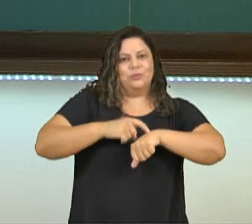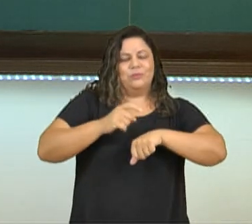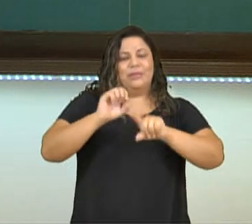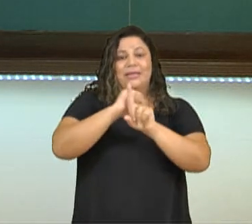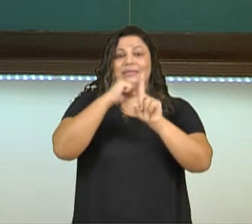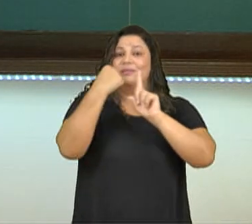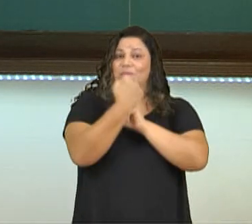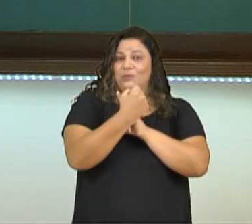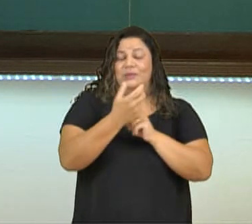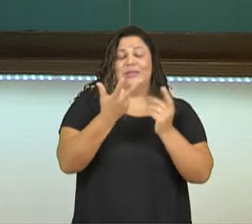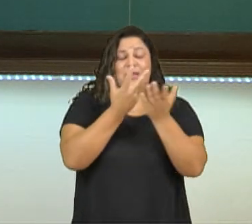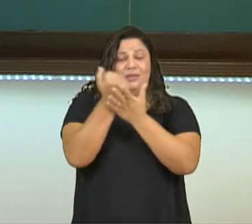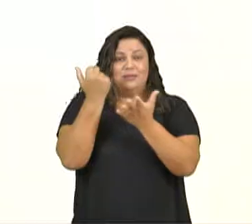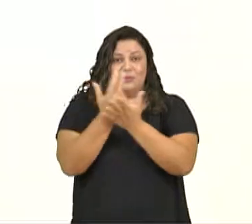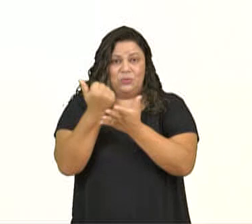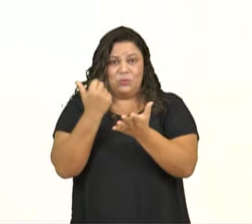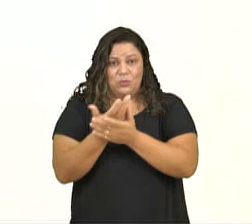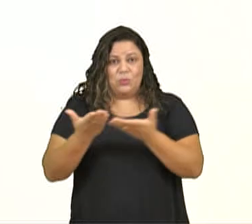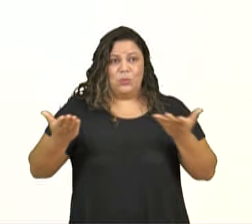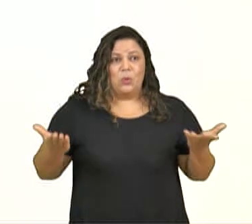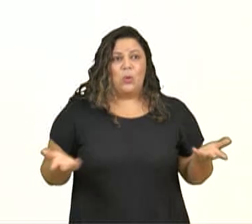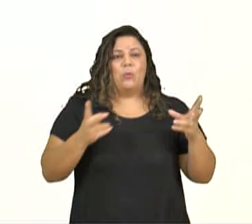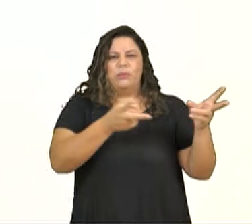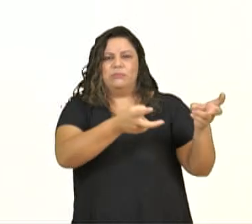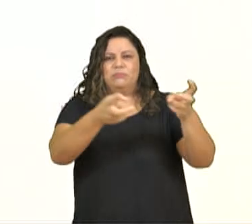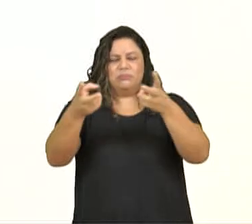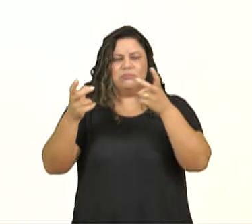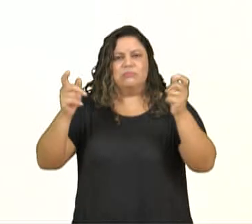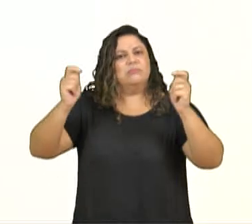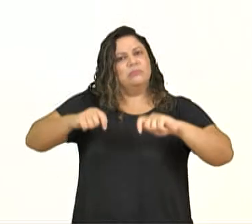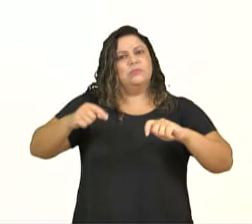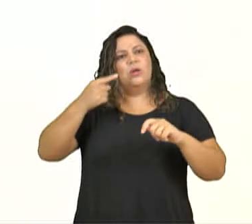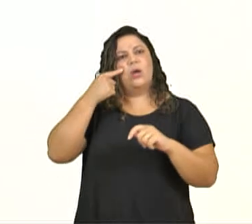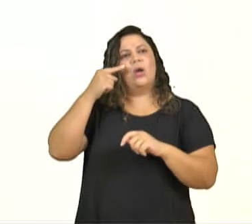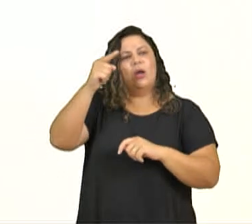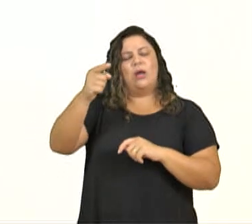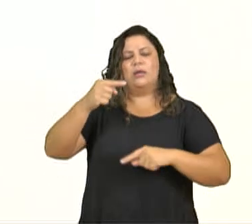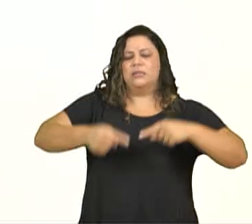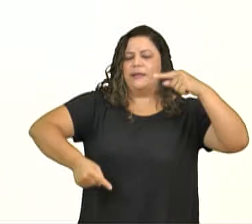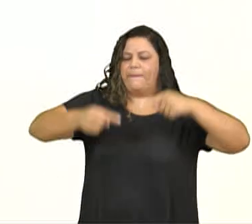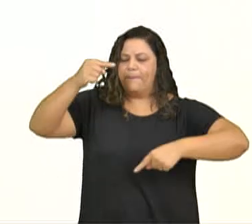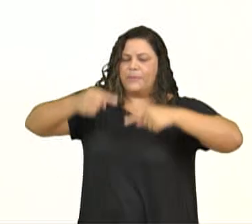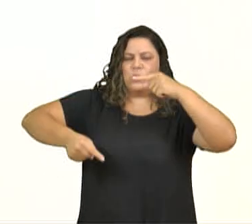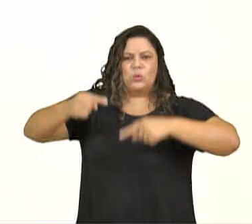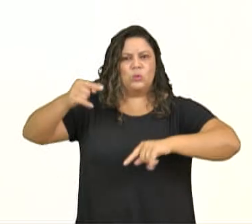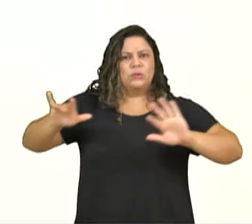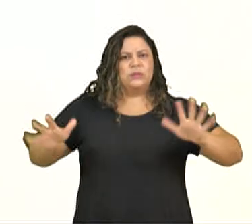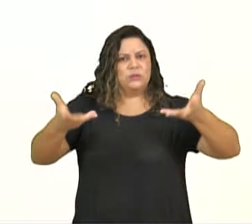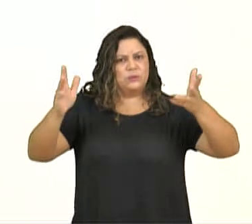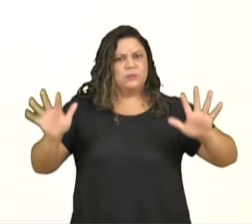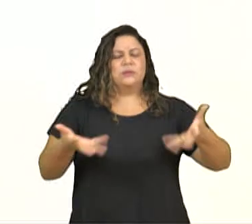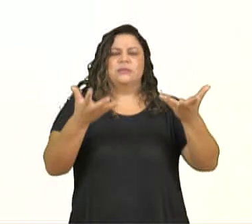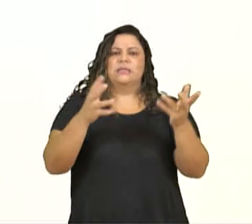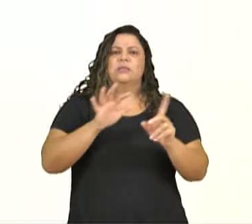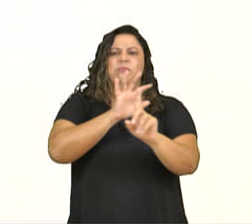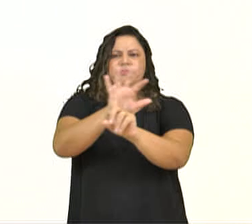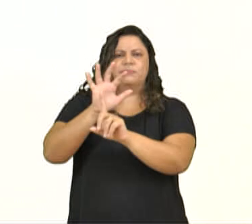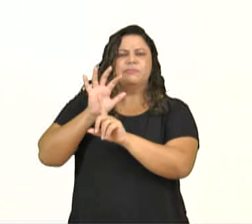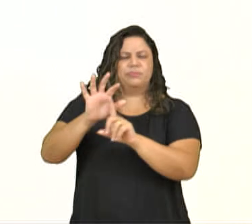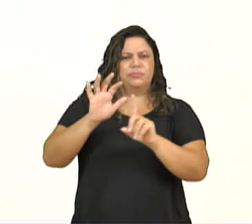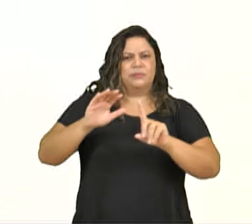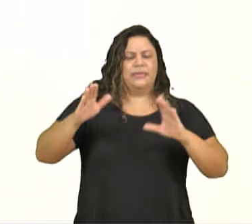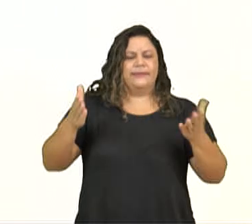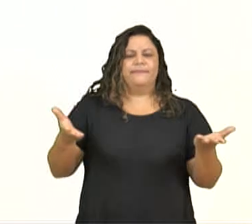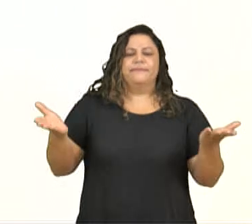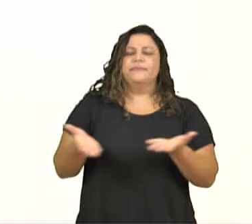sociedade de consumo, conforme você pode ver aqui, ó, elas têm políticas que incentivam o consumo e favorecem